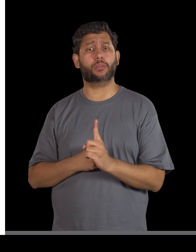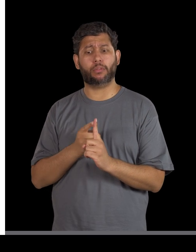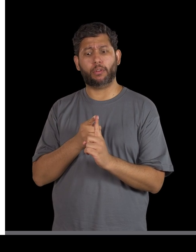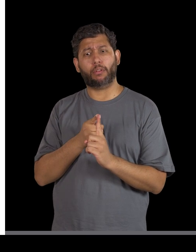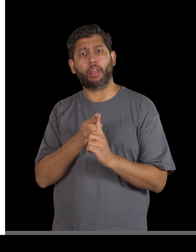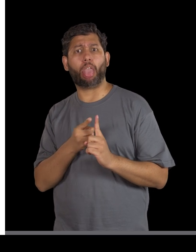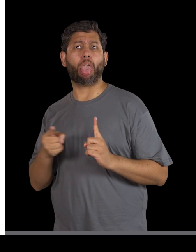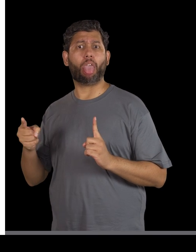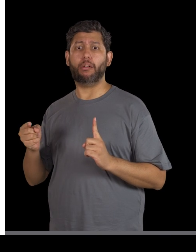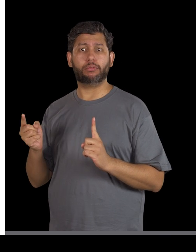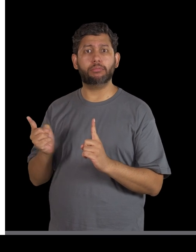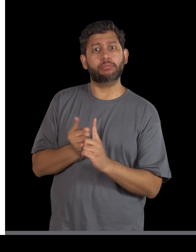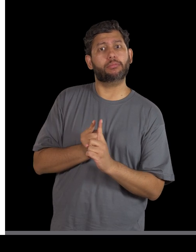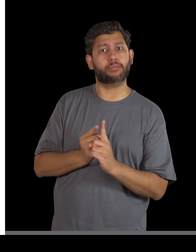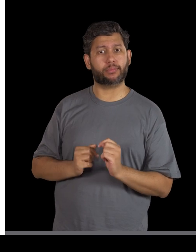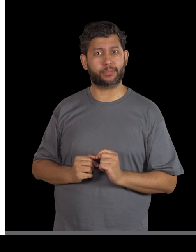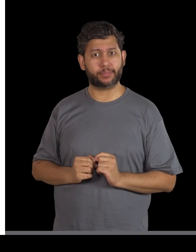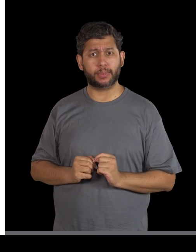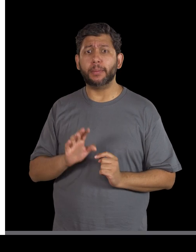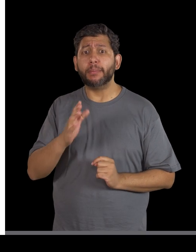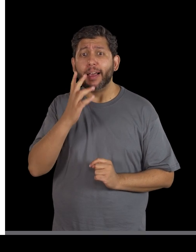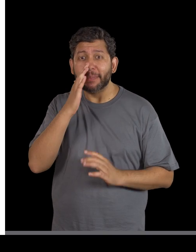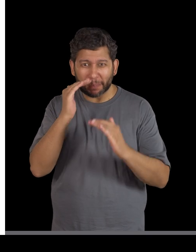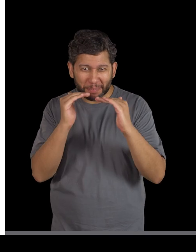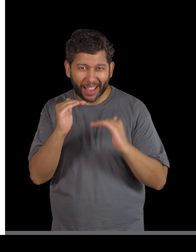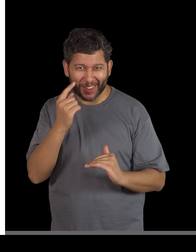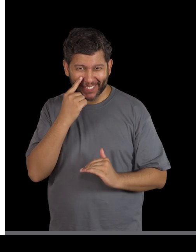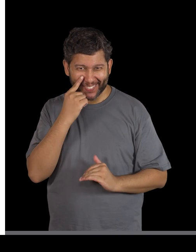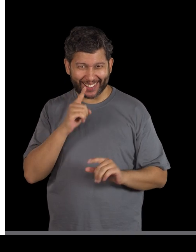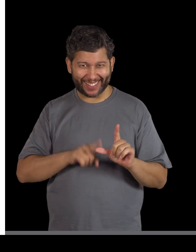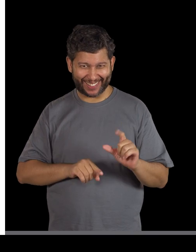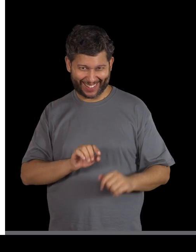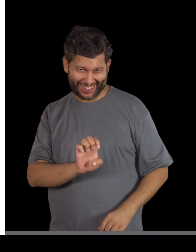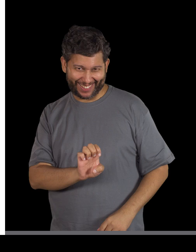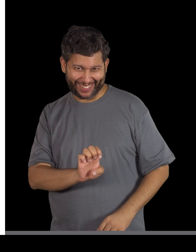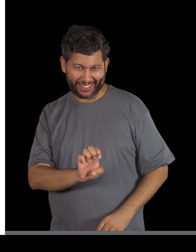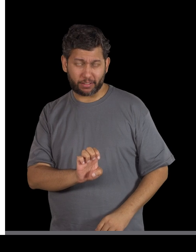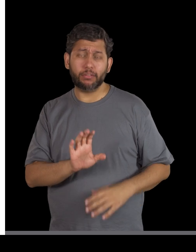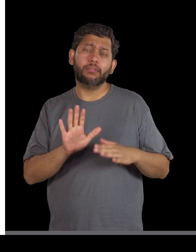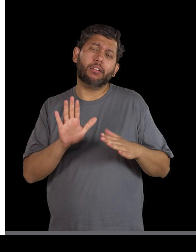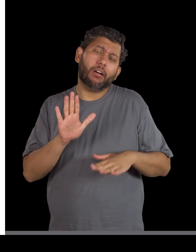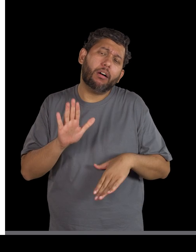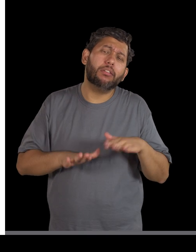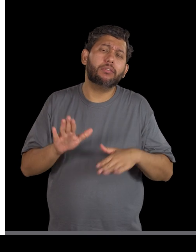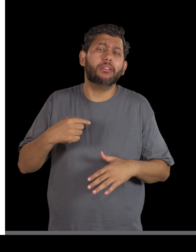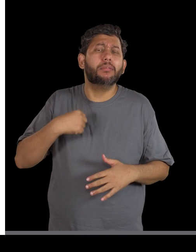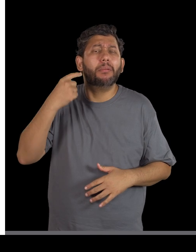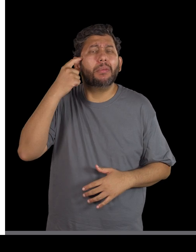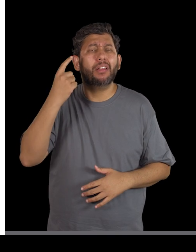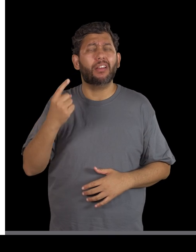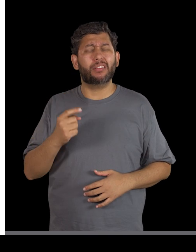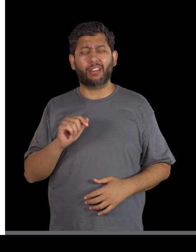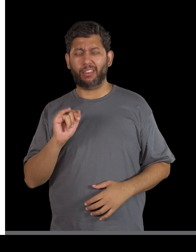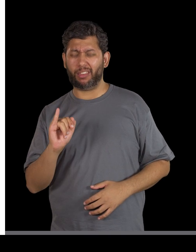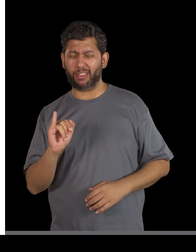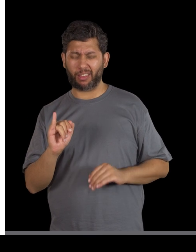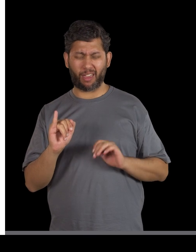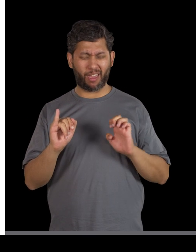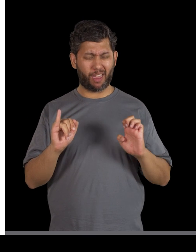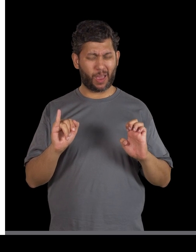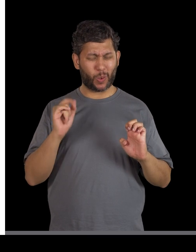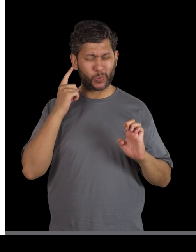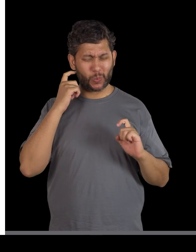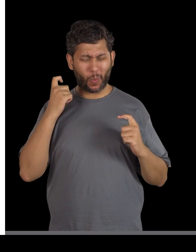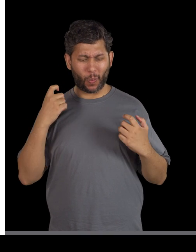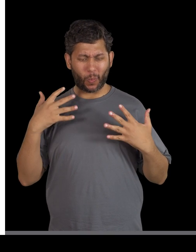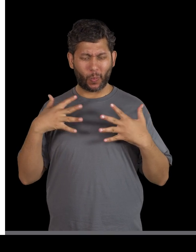entre um I longo e um E. Pode ver que logo abaixo vem o E. Então, é por isso que às vezes ele até soa como um E pra gente, mas